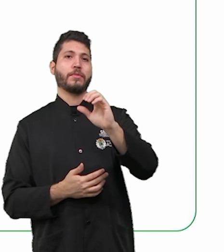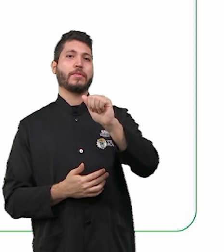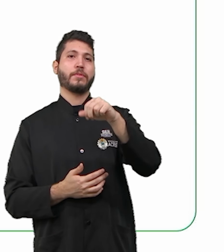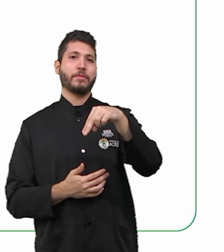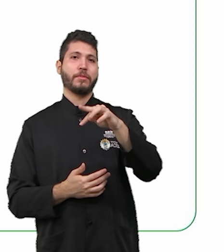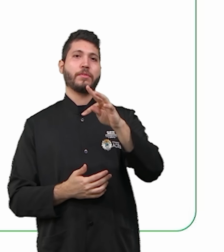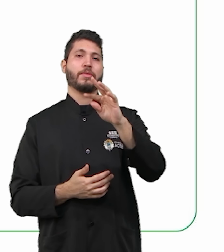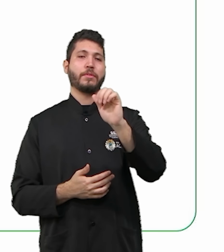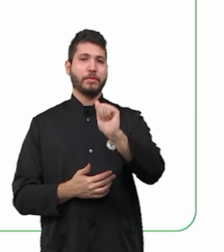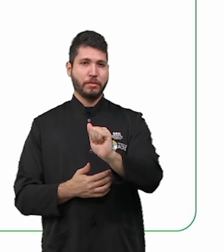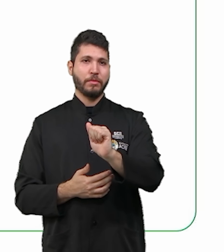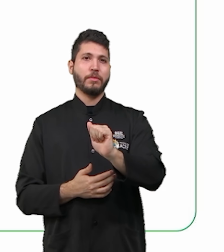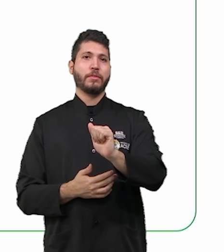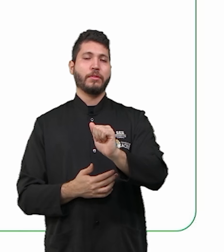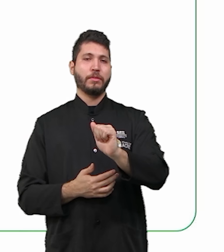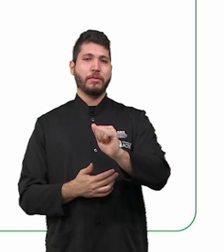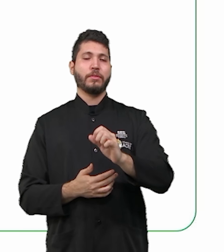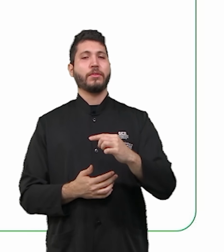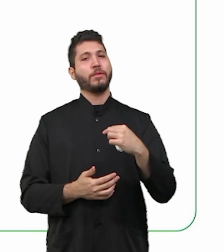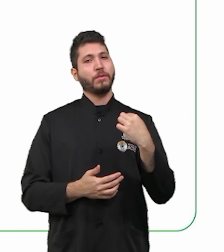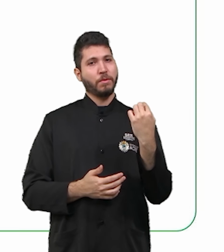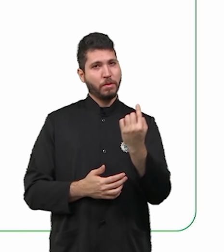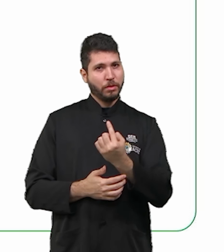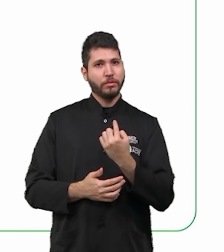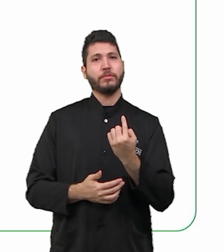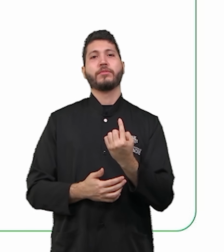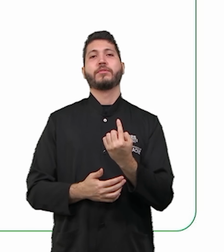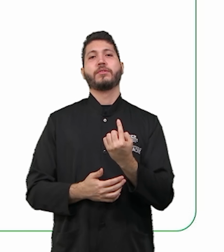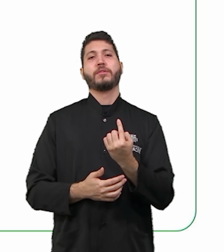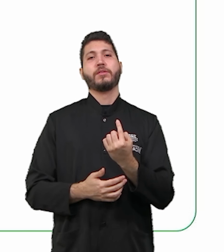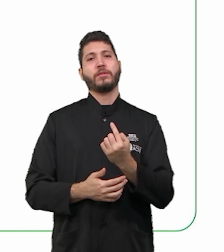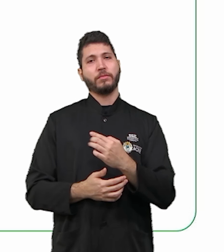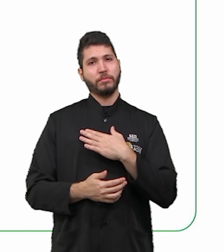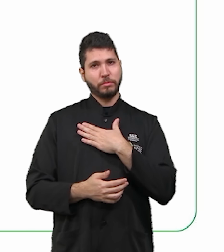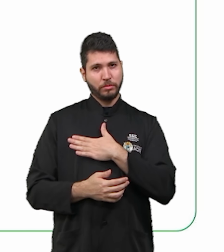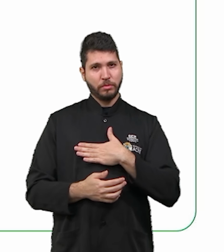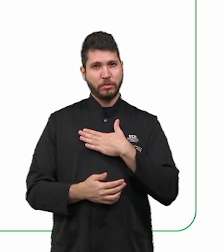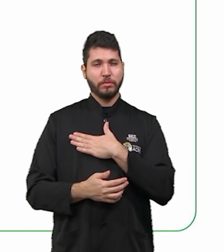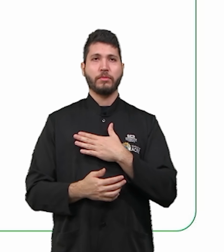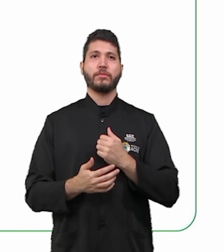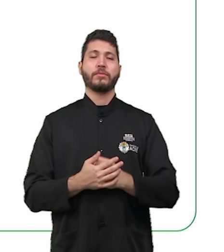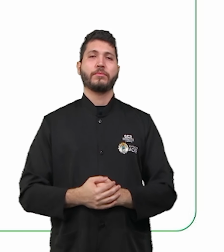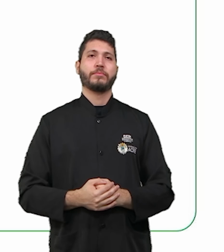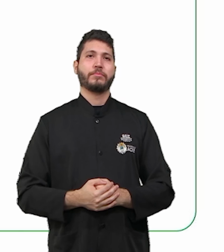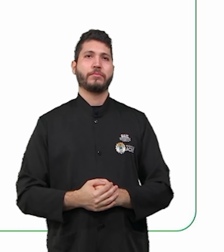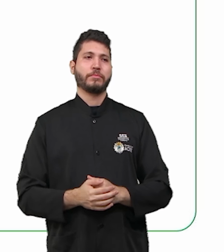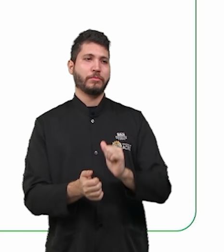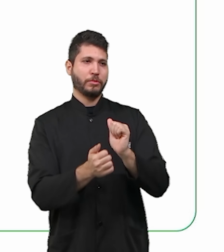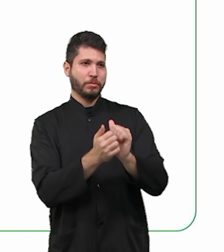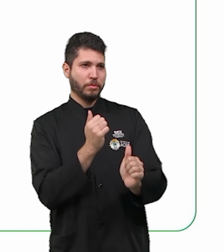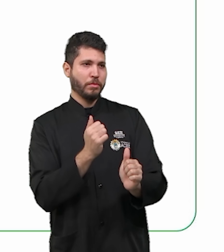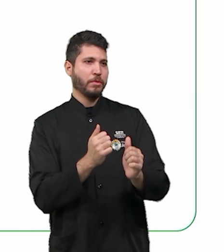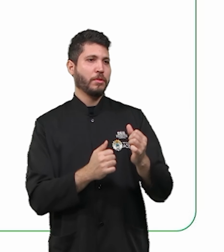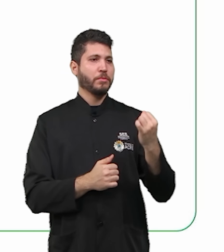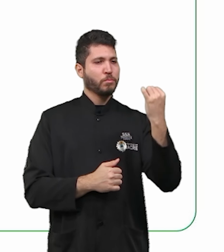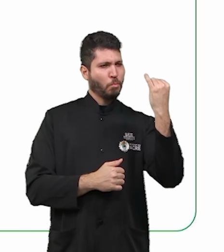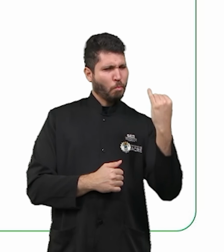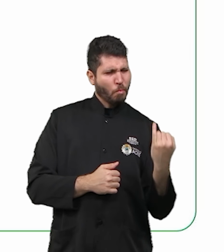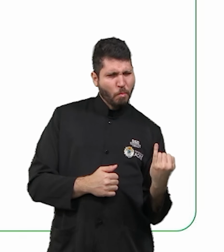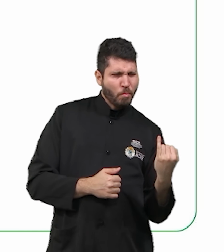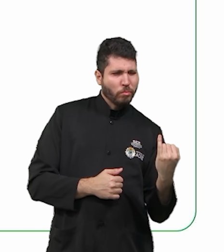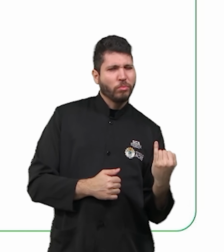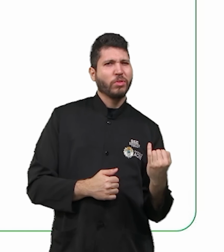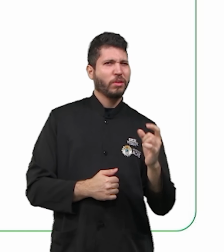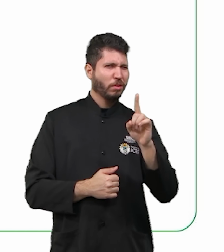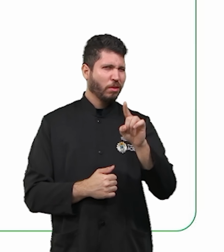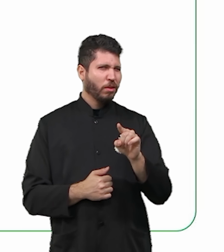corpo perfeito. A gente sempre tem que ter essa postura, né? Esse posicionamento. Ah, o esporte é pra gente magra. Não, eu vou praticar o esporte porque o esporte é